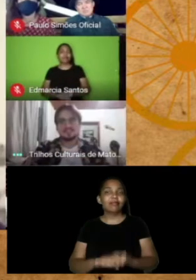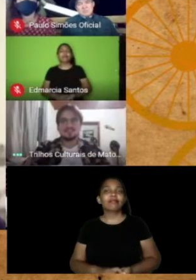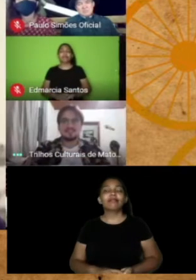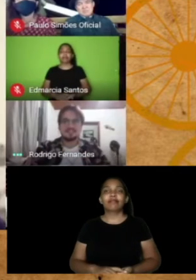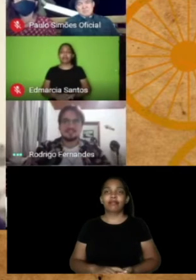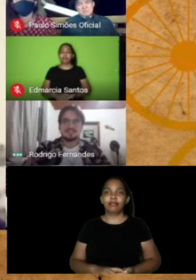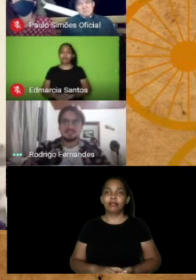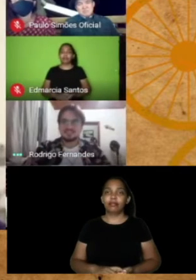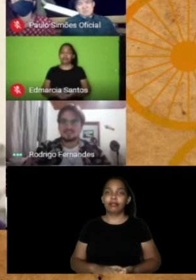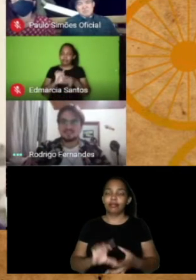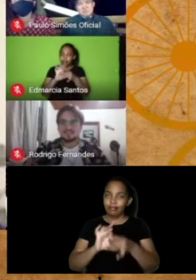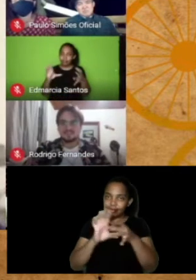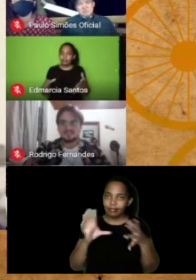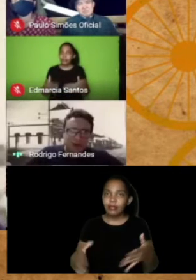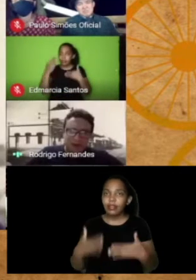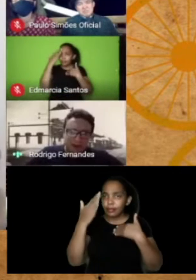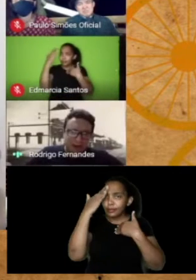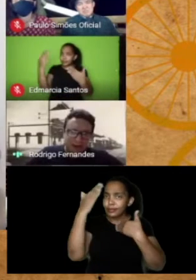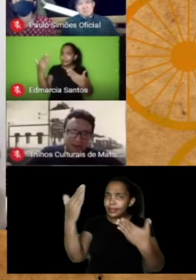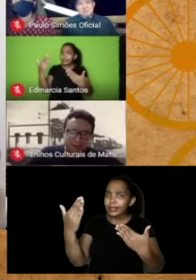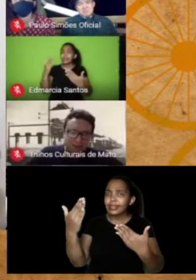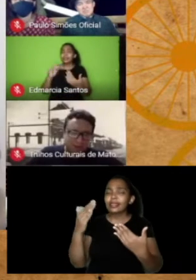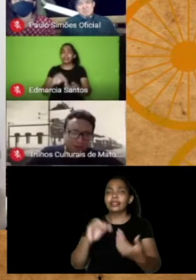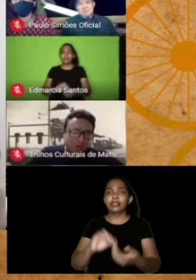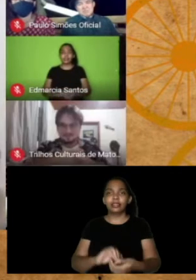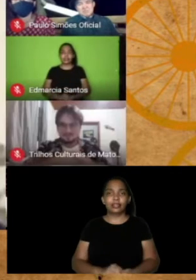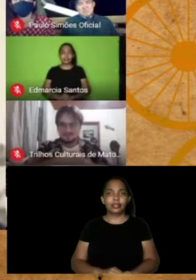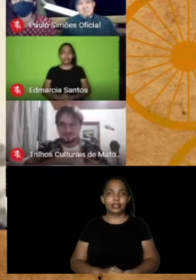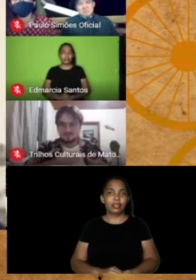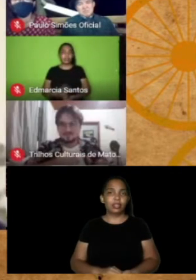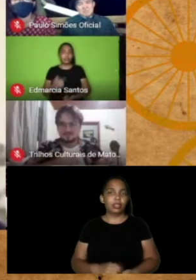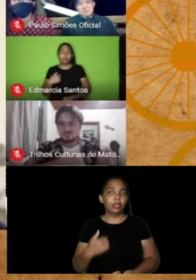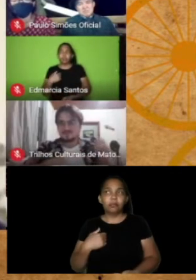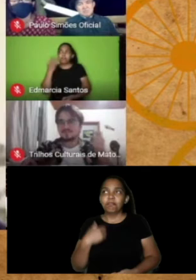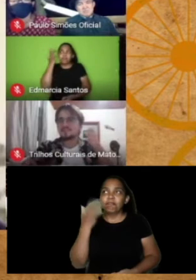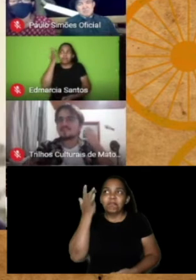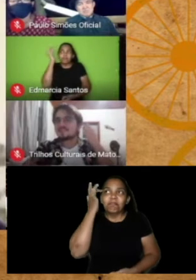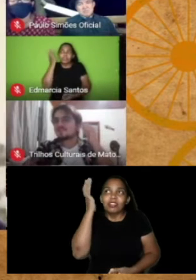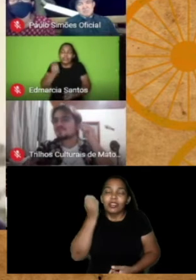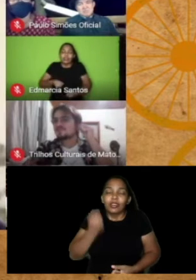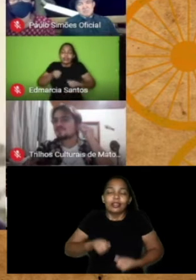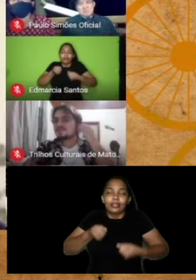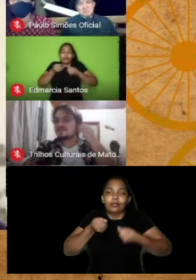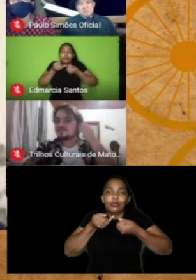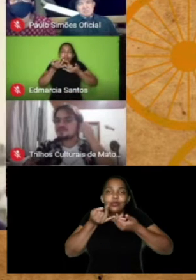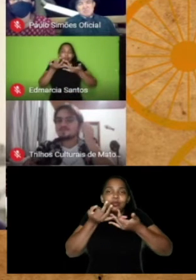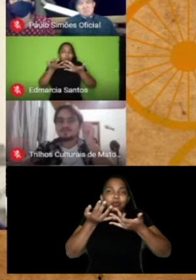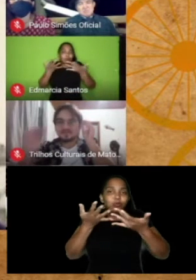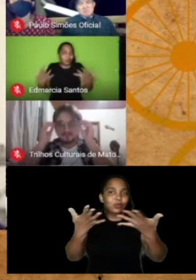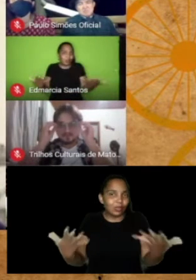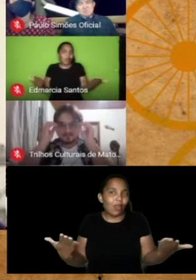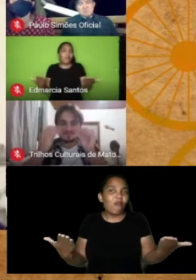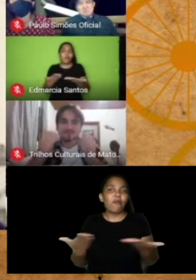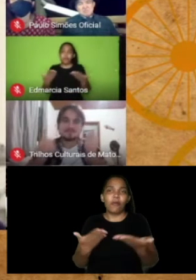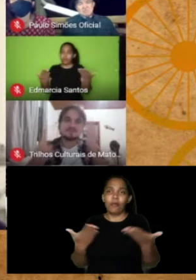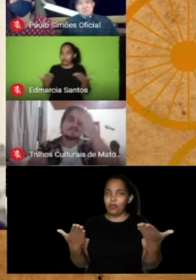Ok, muito obrigado, Flávio. Eu não tenho palavras para descrever esse momento de